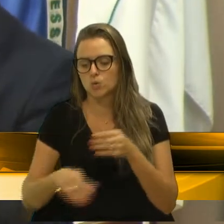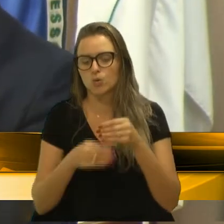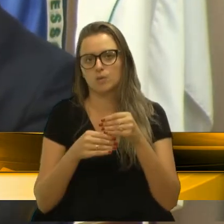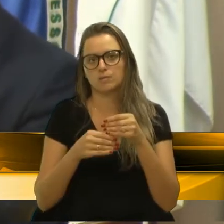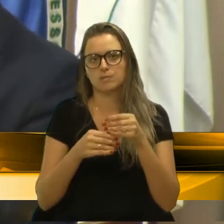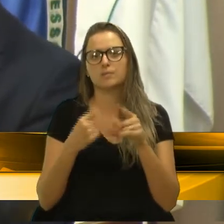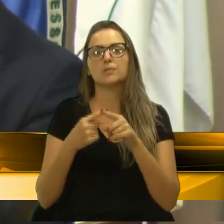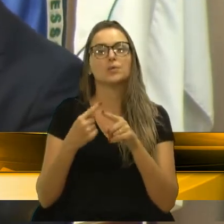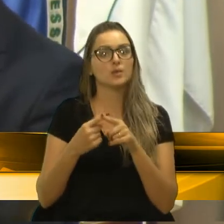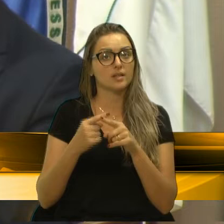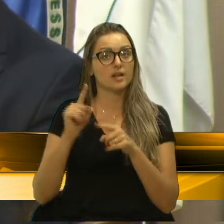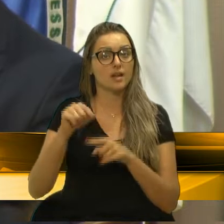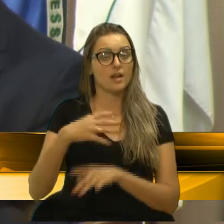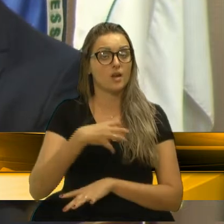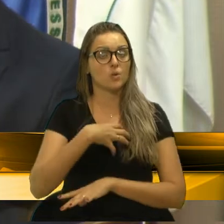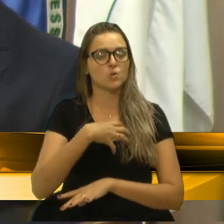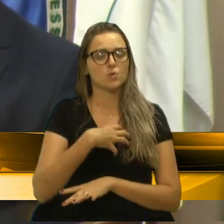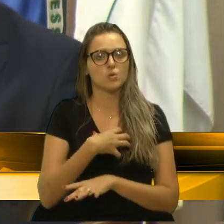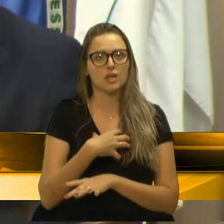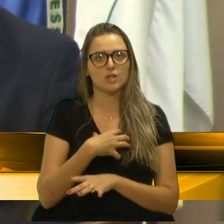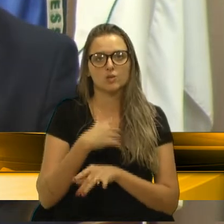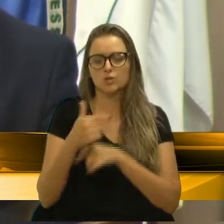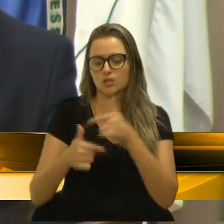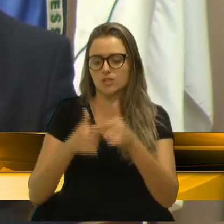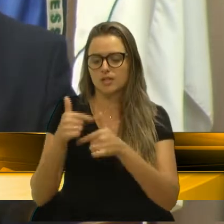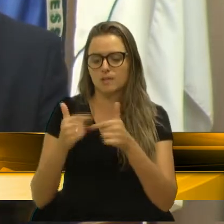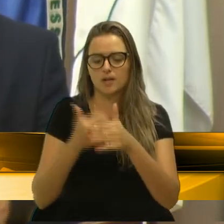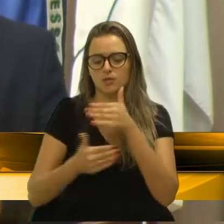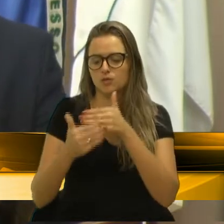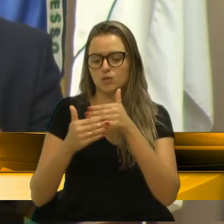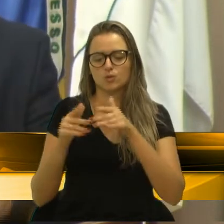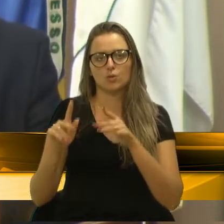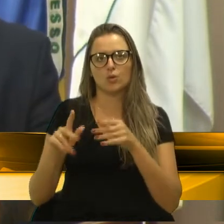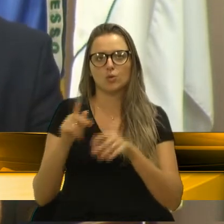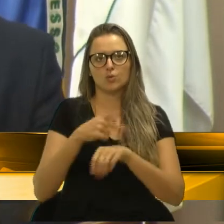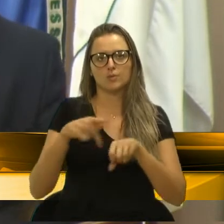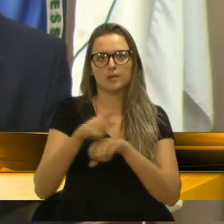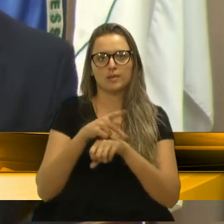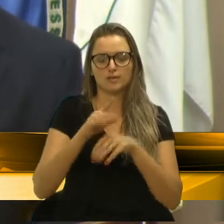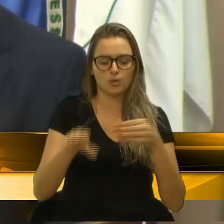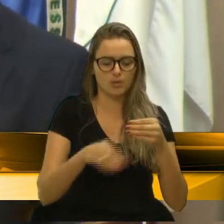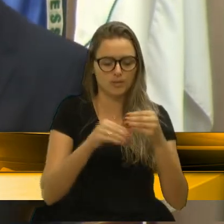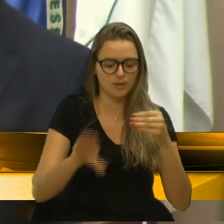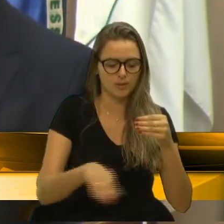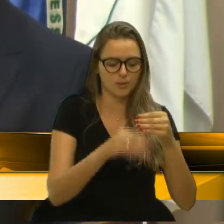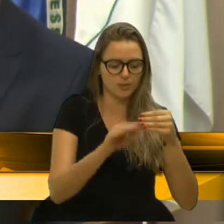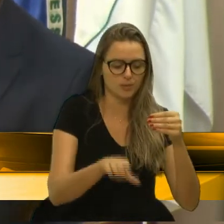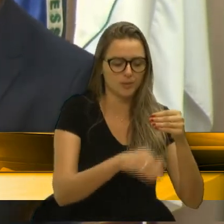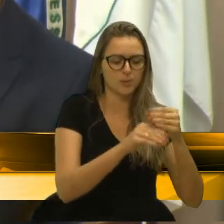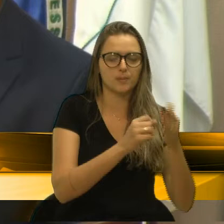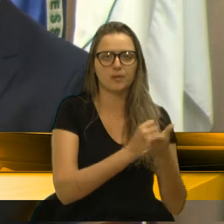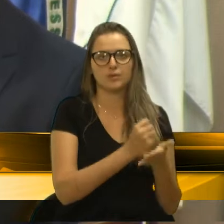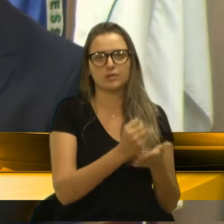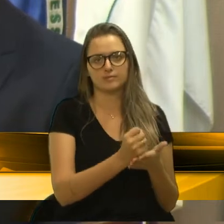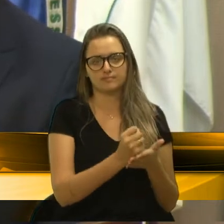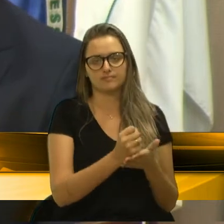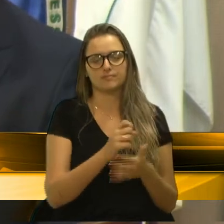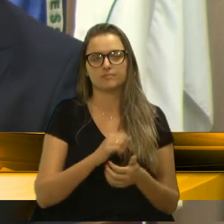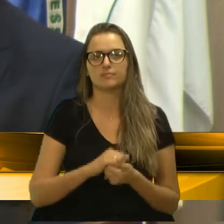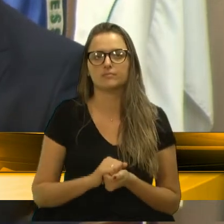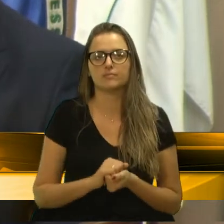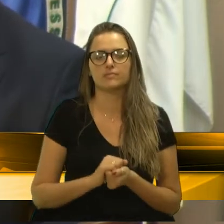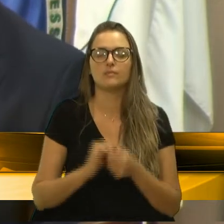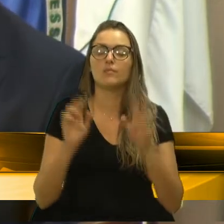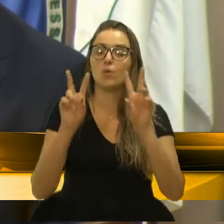o modus operandi dessa empresa em todo o país. Aditivos, aditivos, aditivos. Esse assunto está